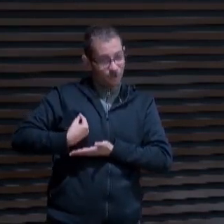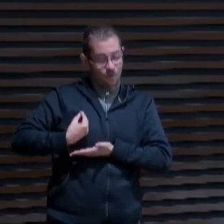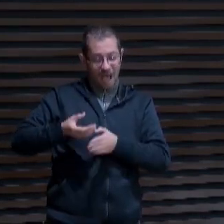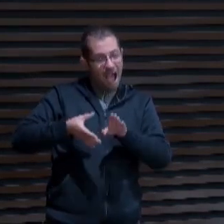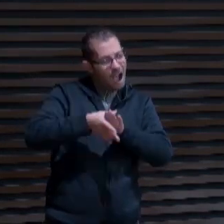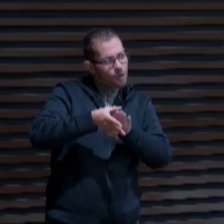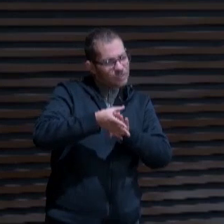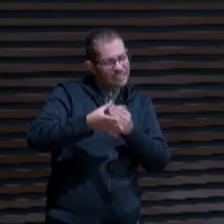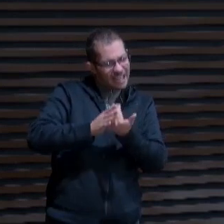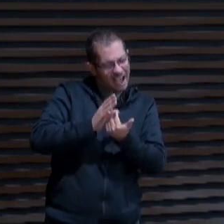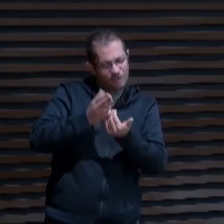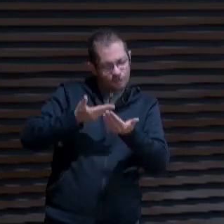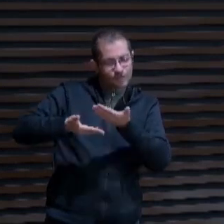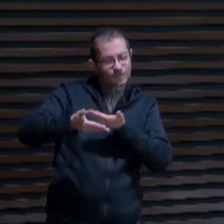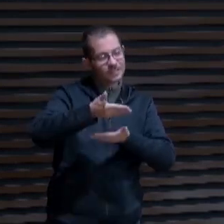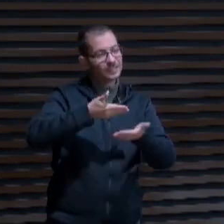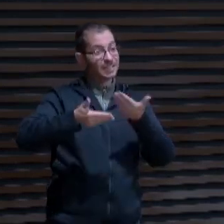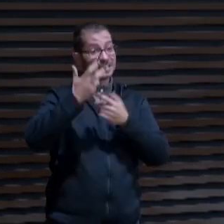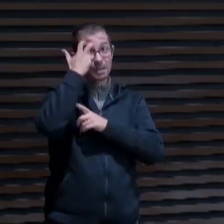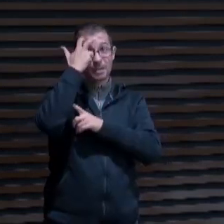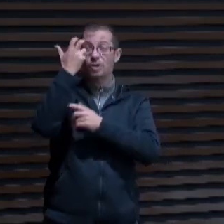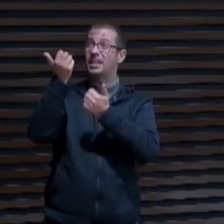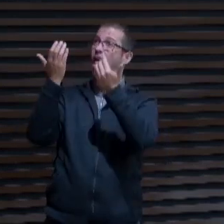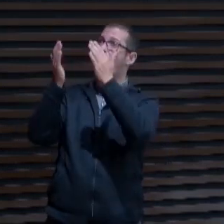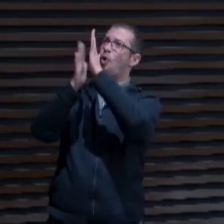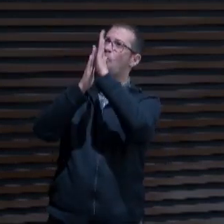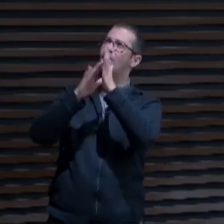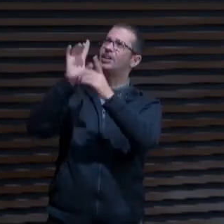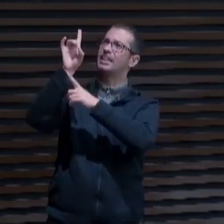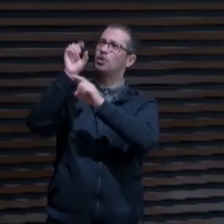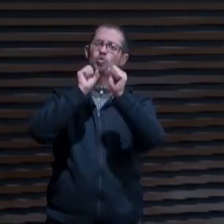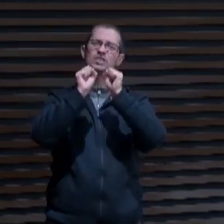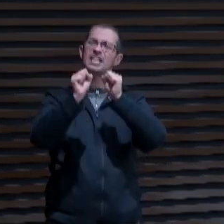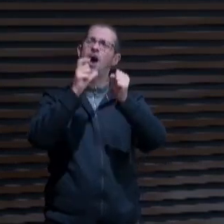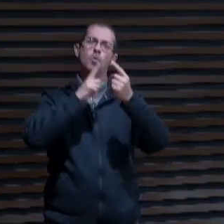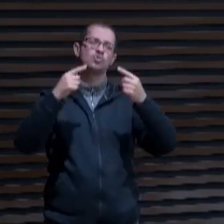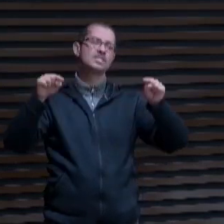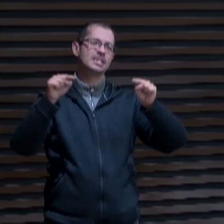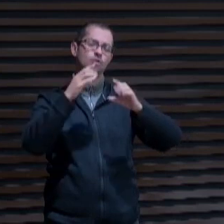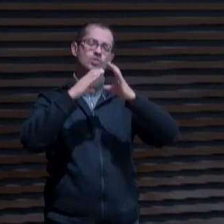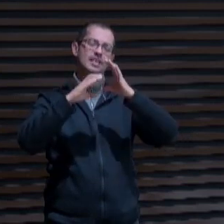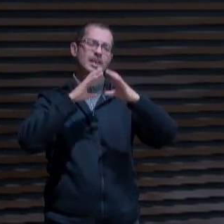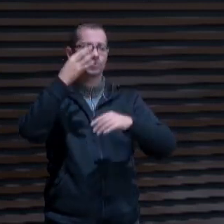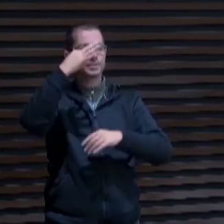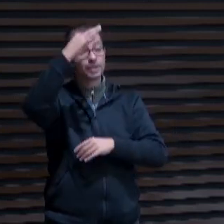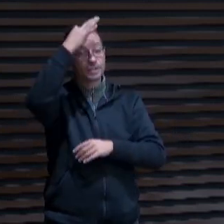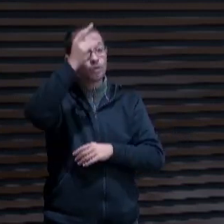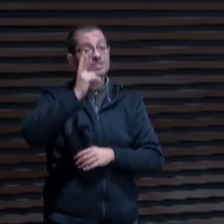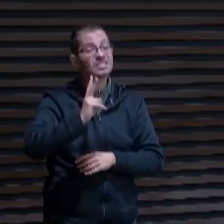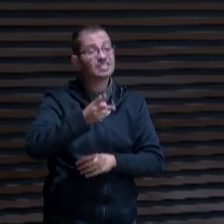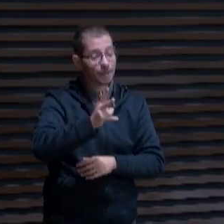toda a sabedoria, louvando a Deus com salmos e hinos e cânticos espirituais, com gratidão em